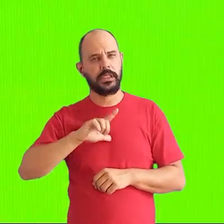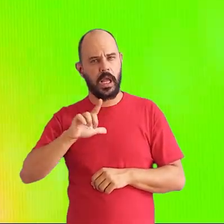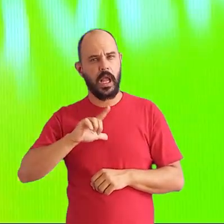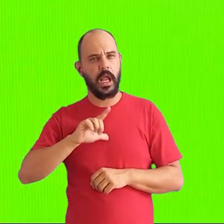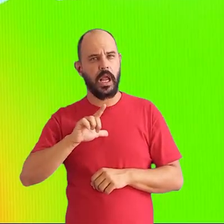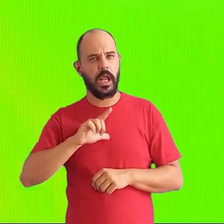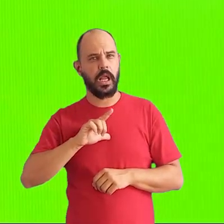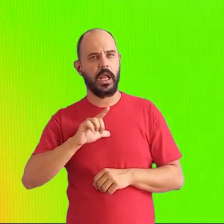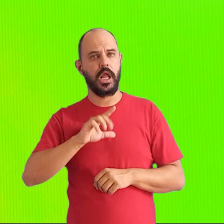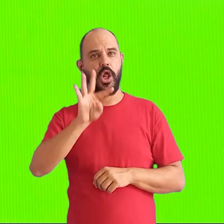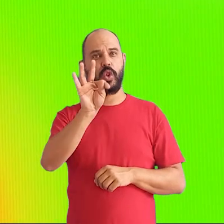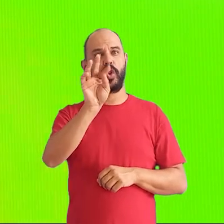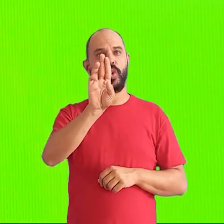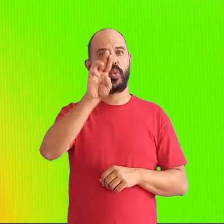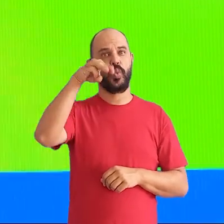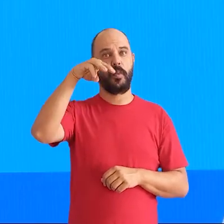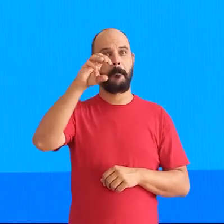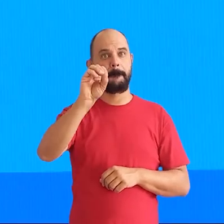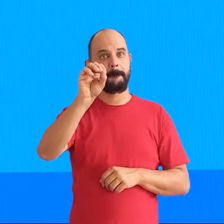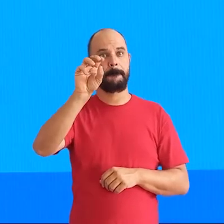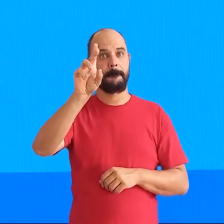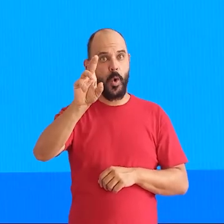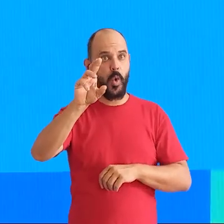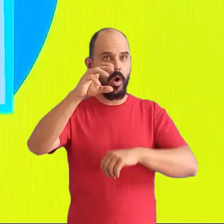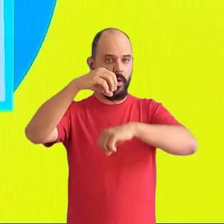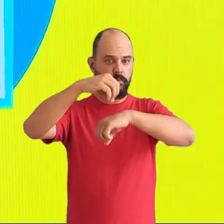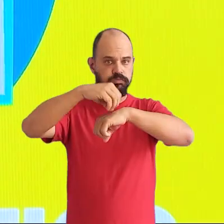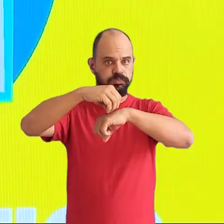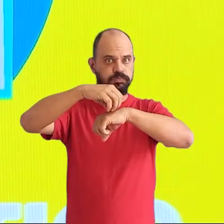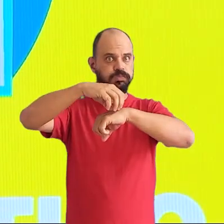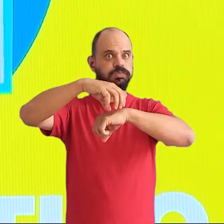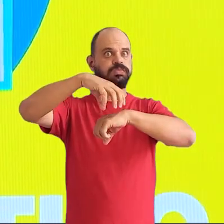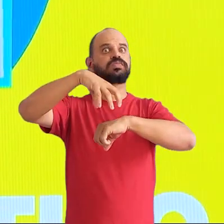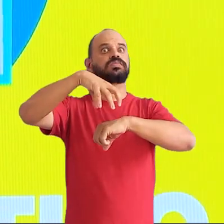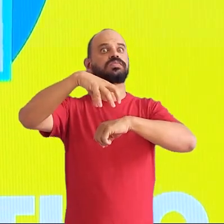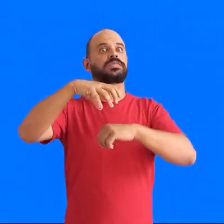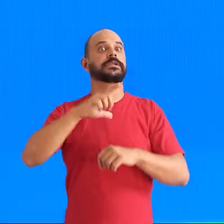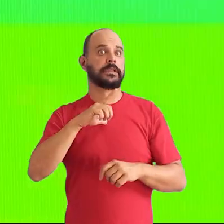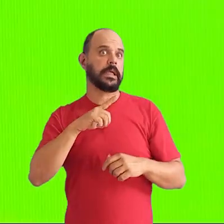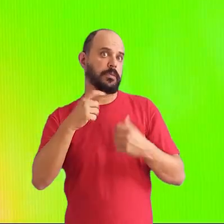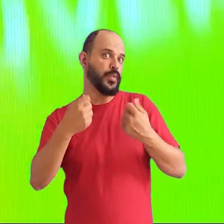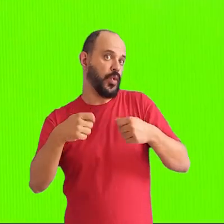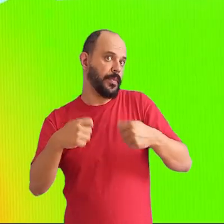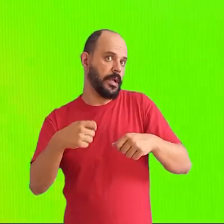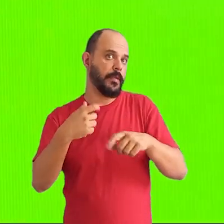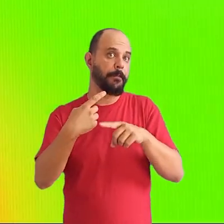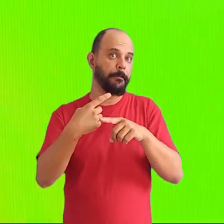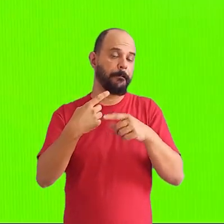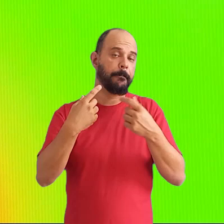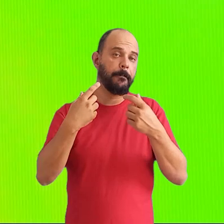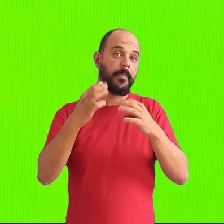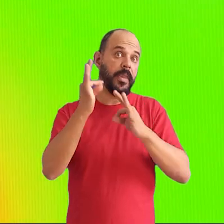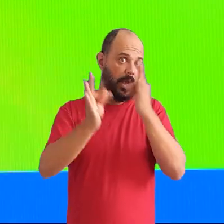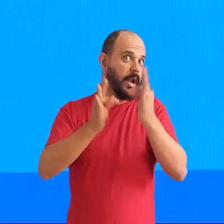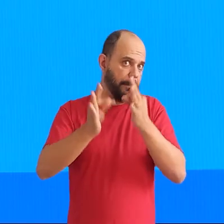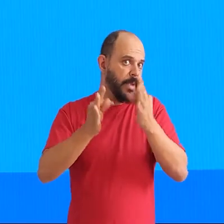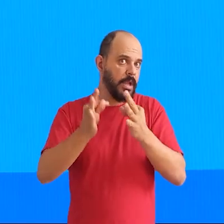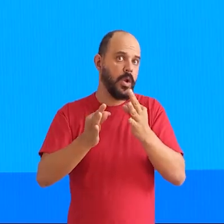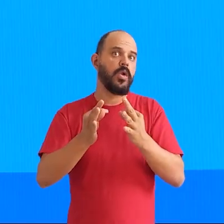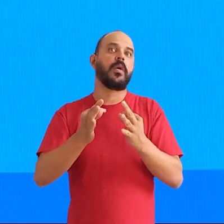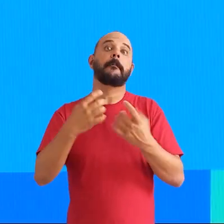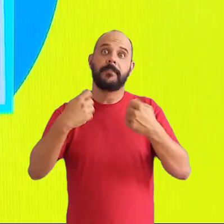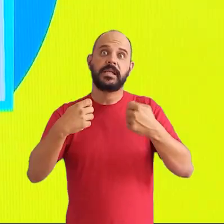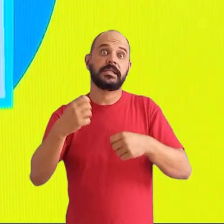tumor, se ela tem algum tipo de problema que precisa ser tratada no hospital de câncer, ela tem que